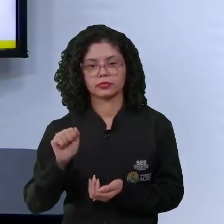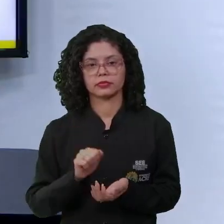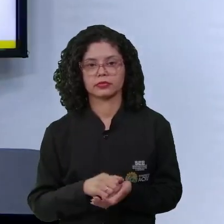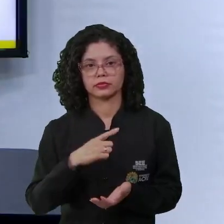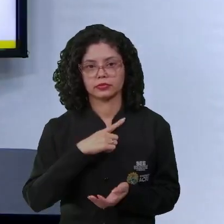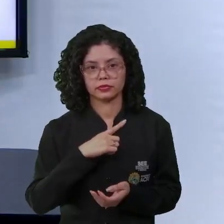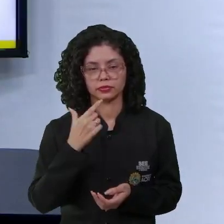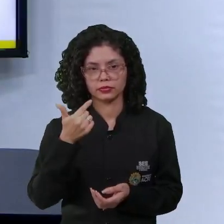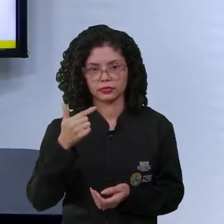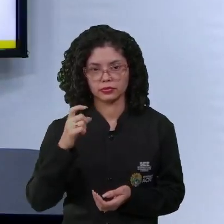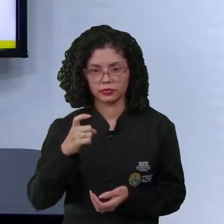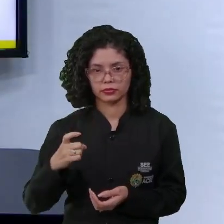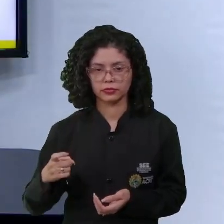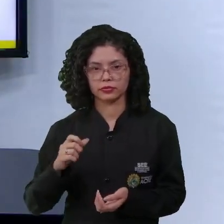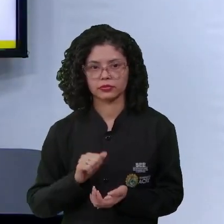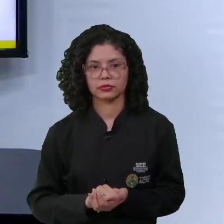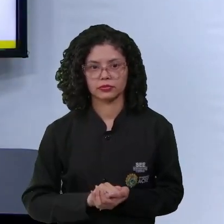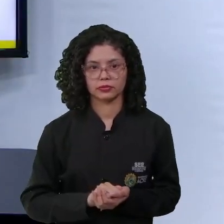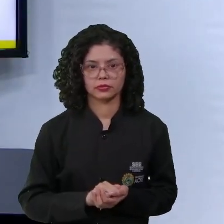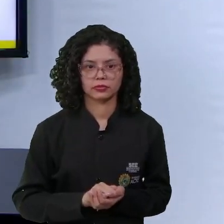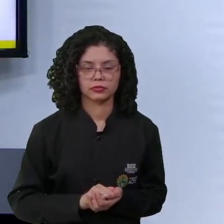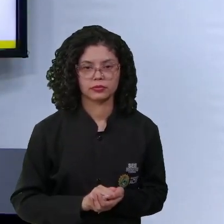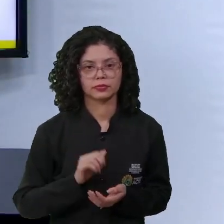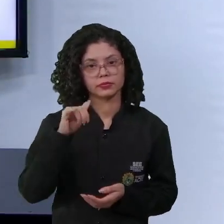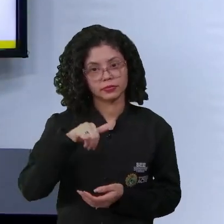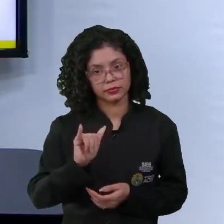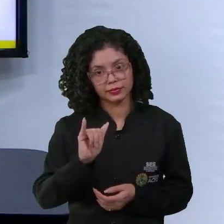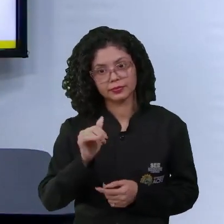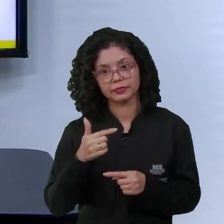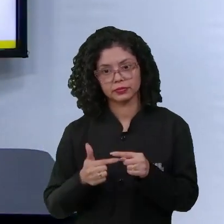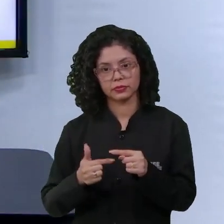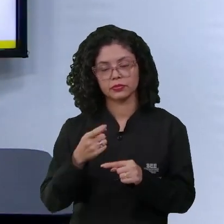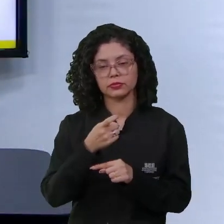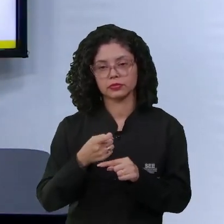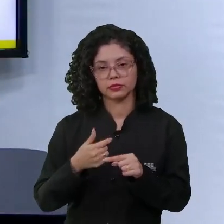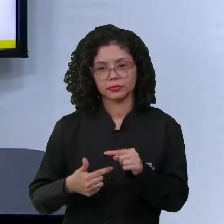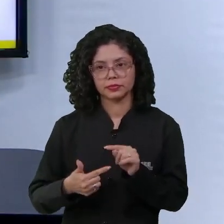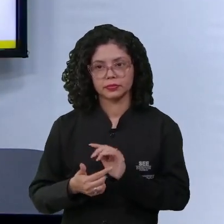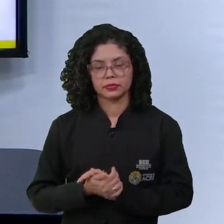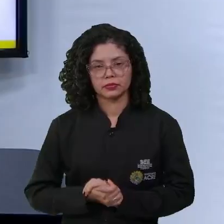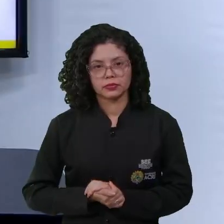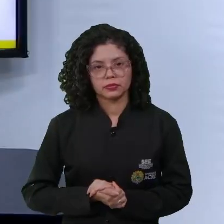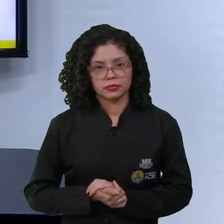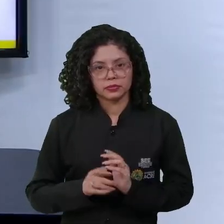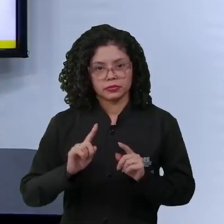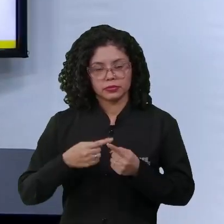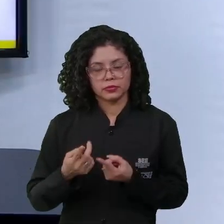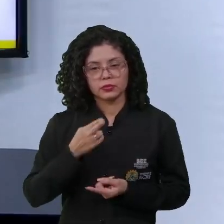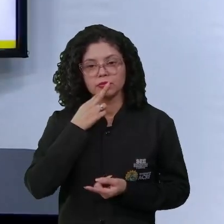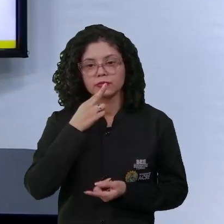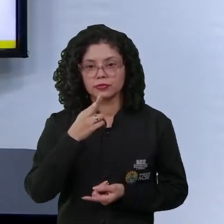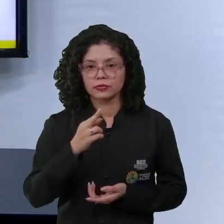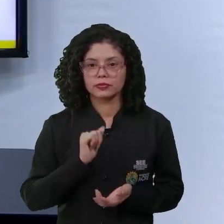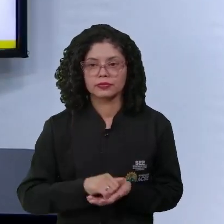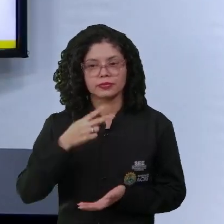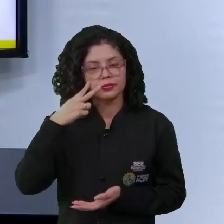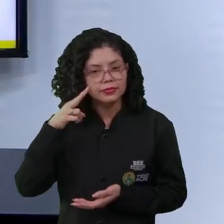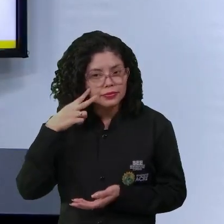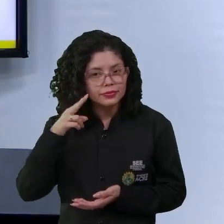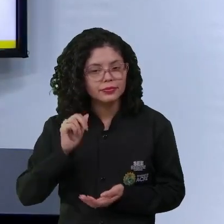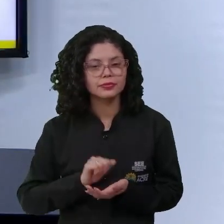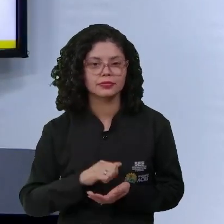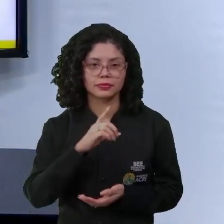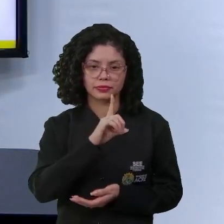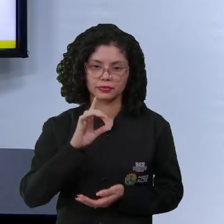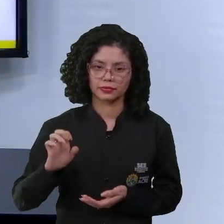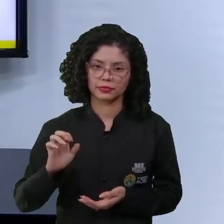ia em 2x, ou x sobre 2, y igual a 2x, ou x sobre 2. Mas quando a gente calcula e vê que D